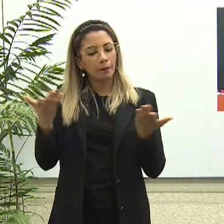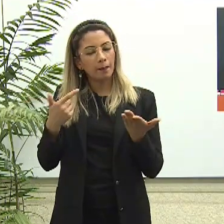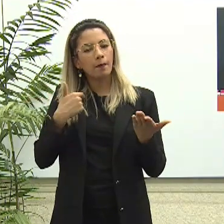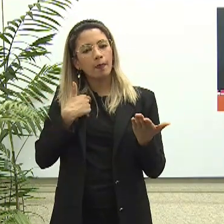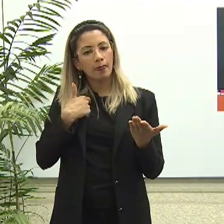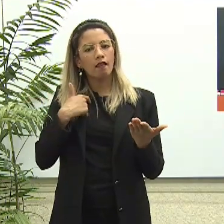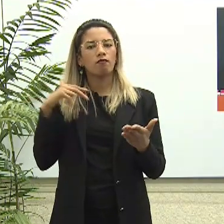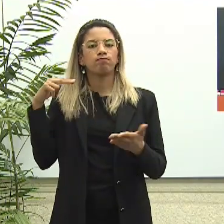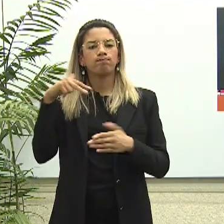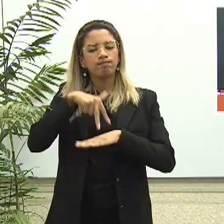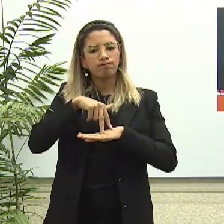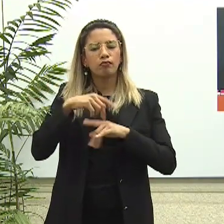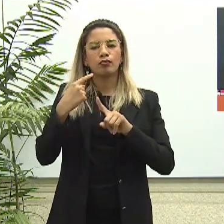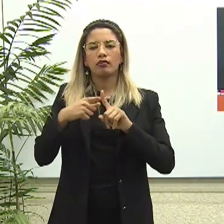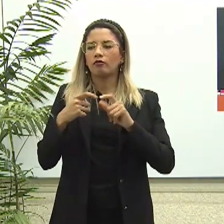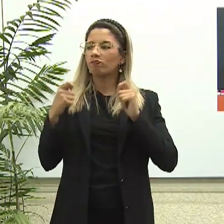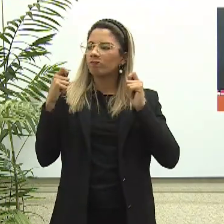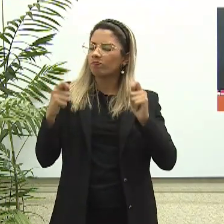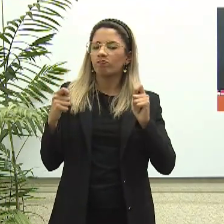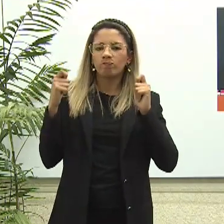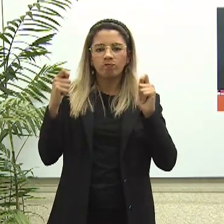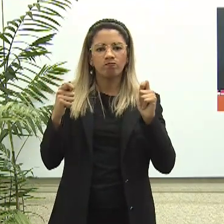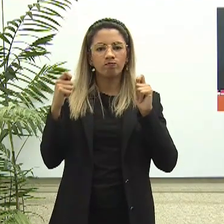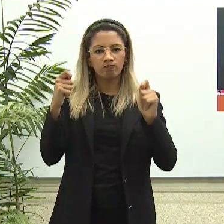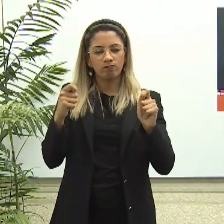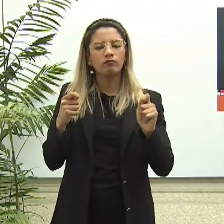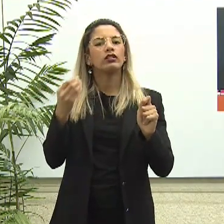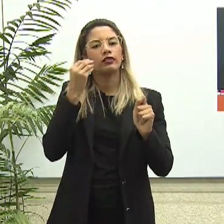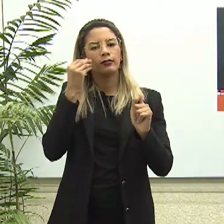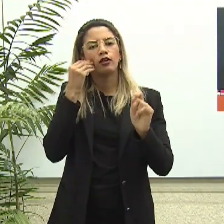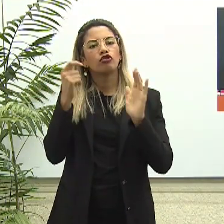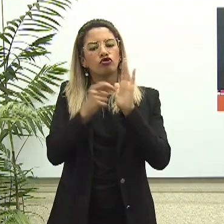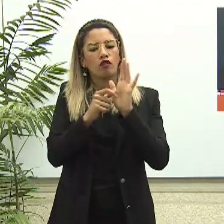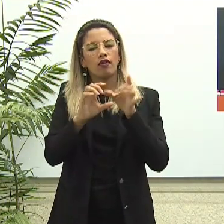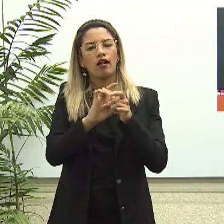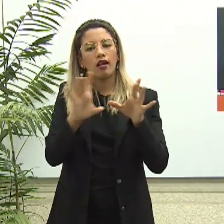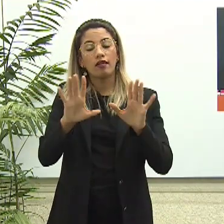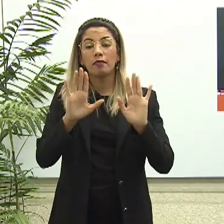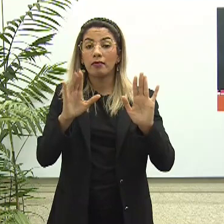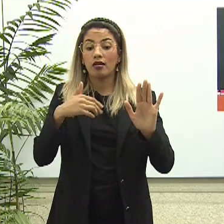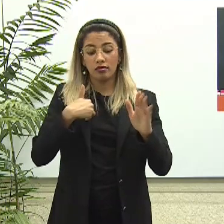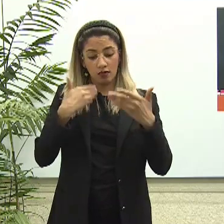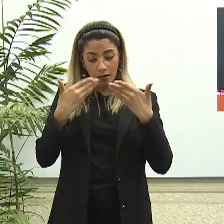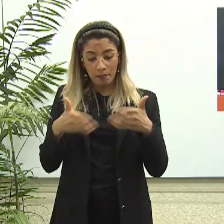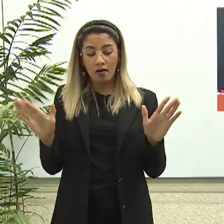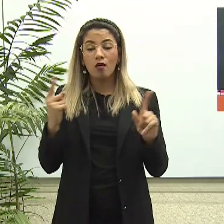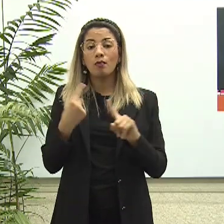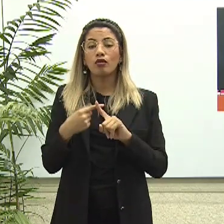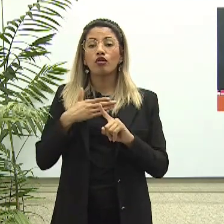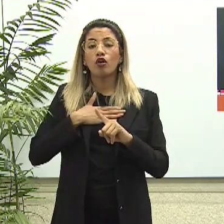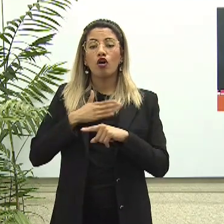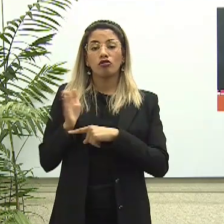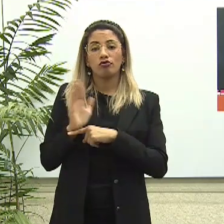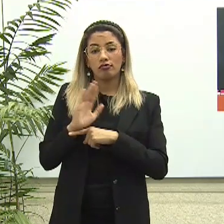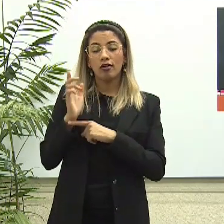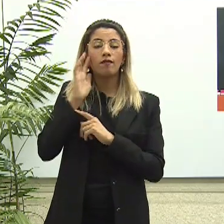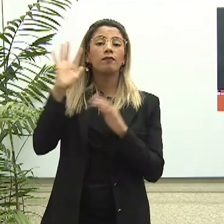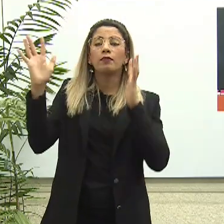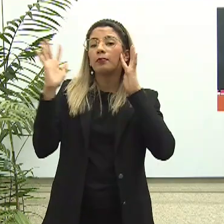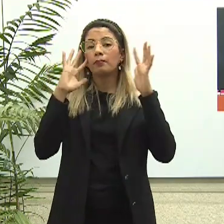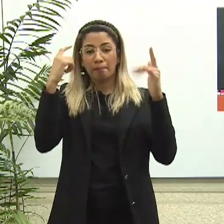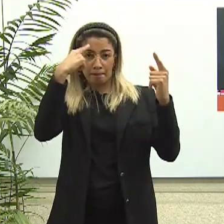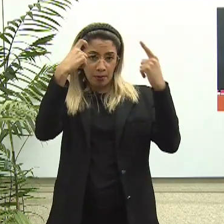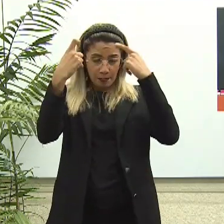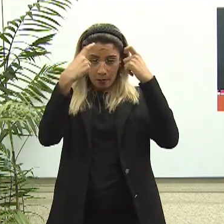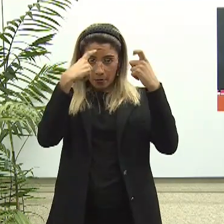pela militância do do pessoal do software Livre mas acho que estive aberto porque eu gosto muito de ficção científica mas é impressionante